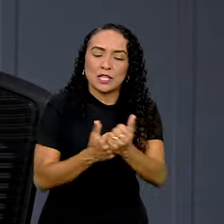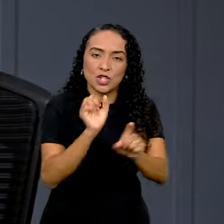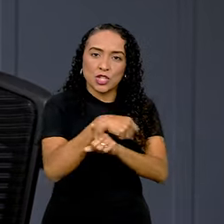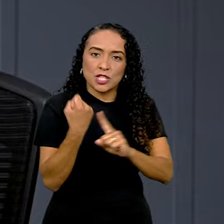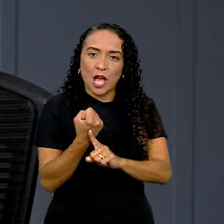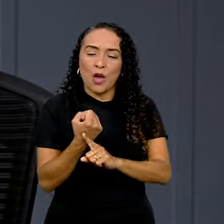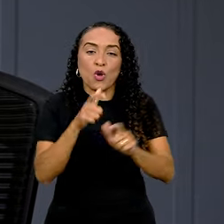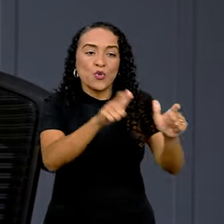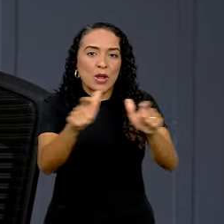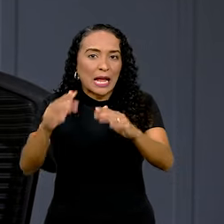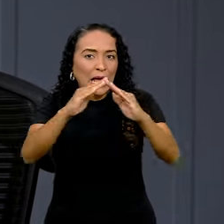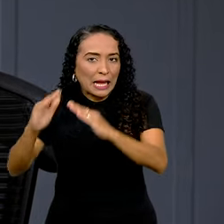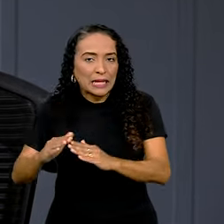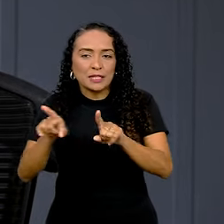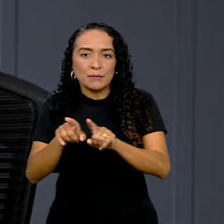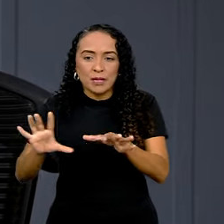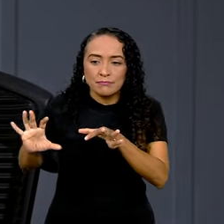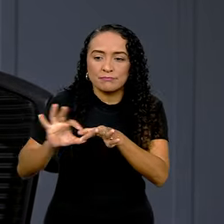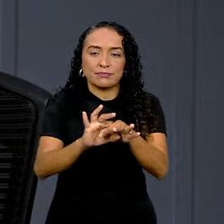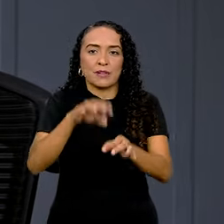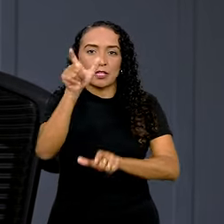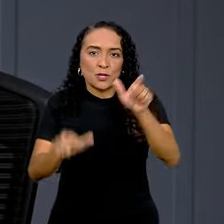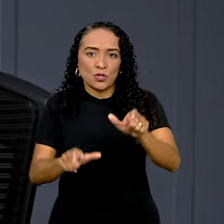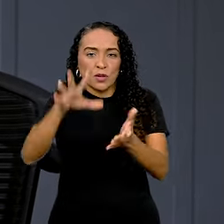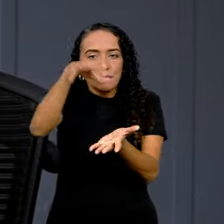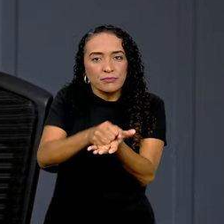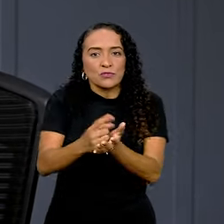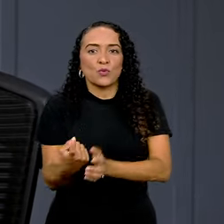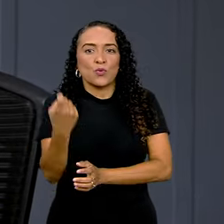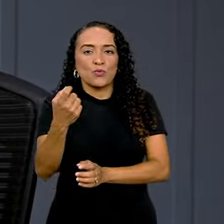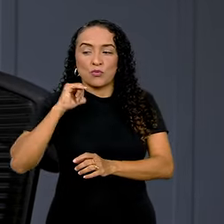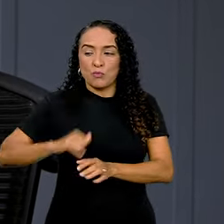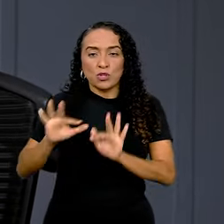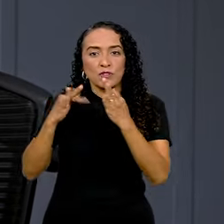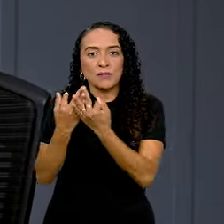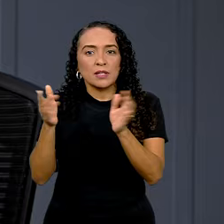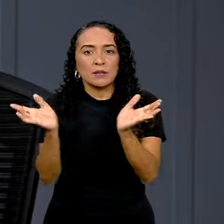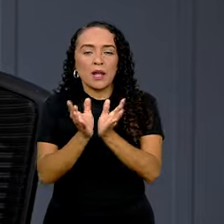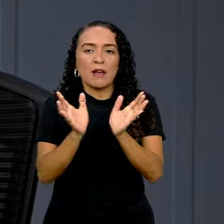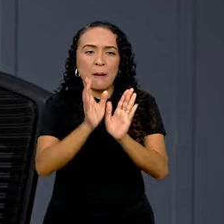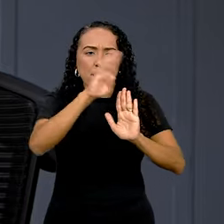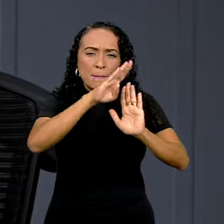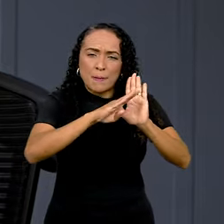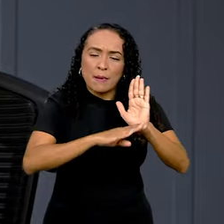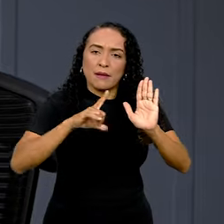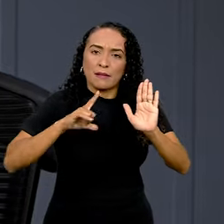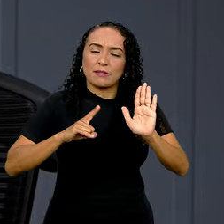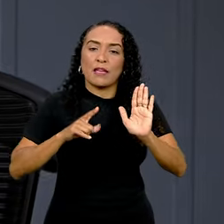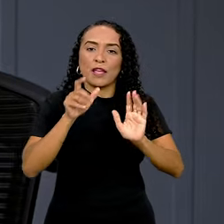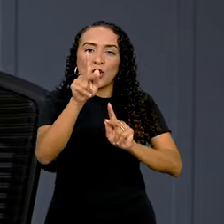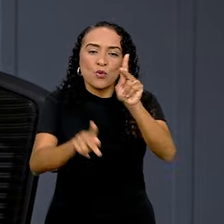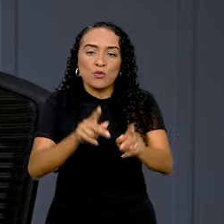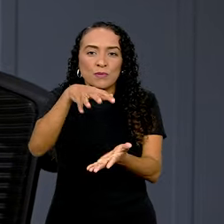Social até esses domicílios para integrar essas pessoas no cadastro único no Bolsa Família e no conjunto de programas que o